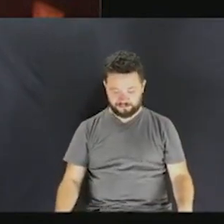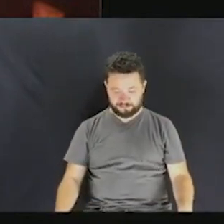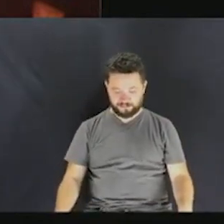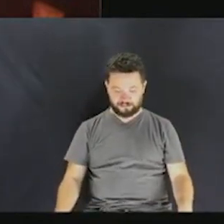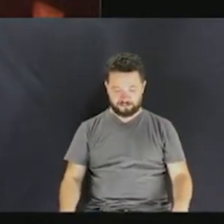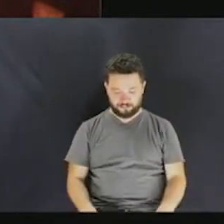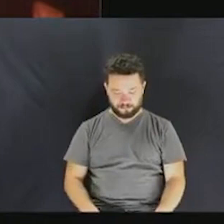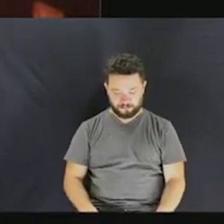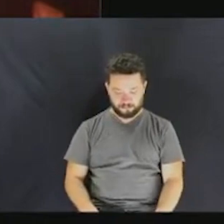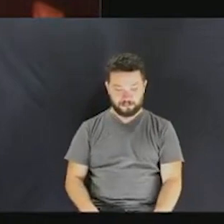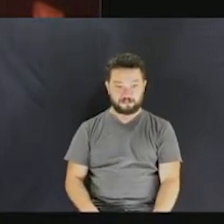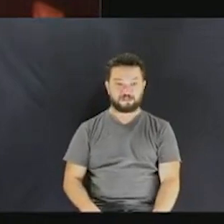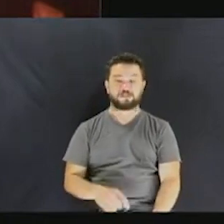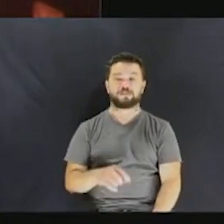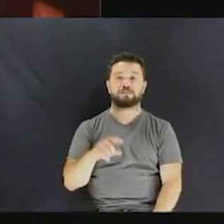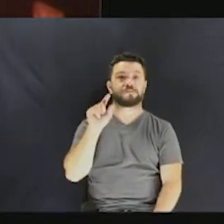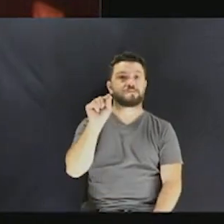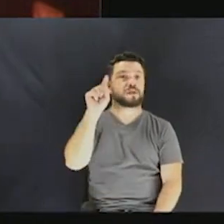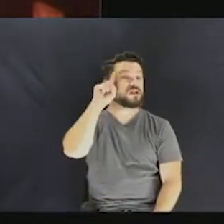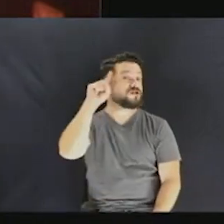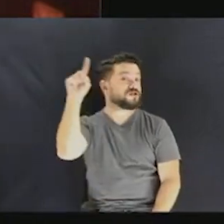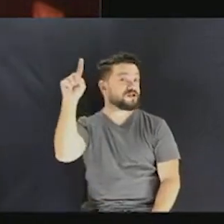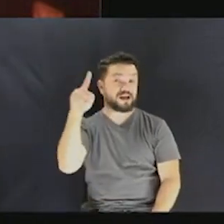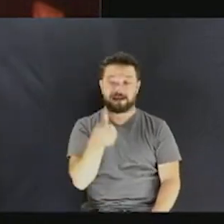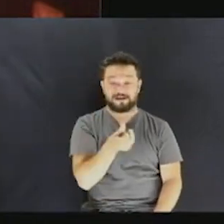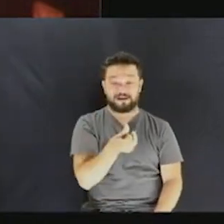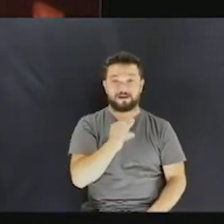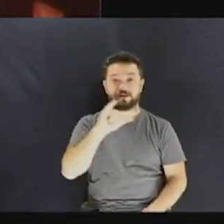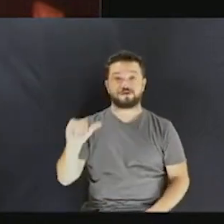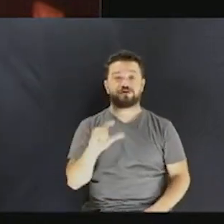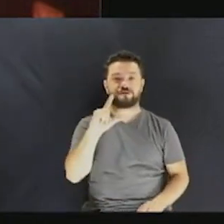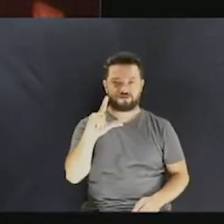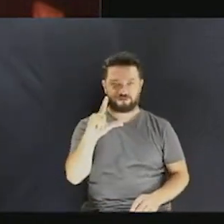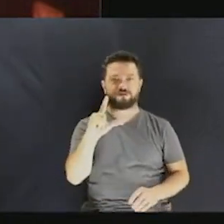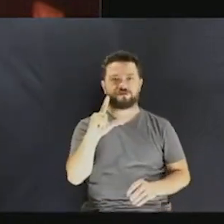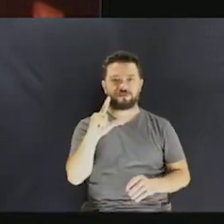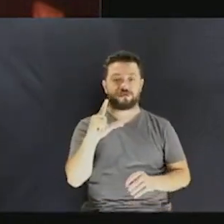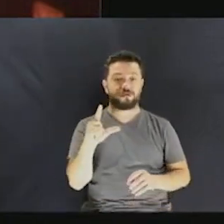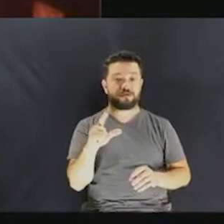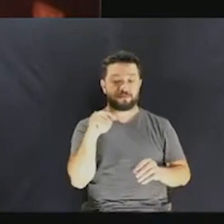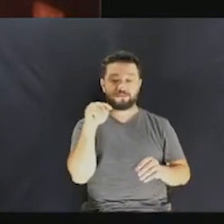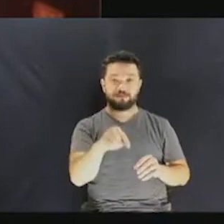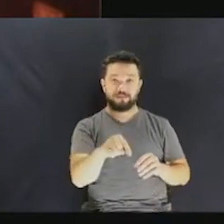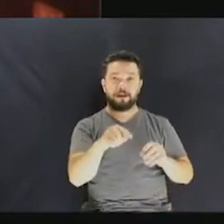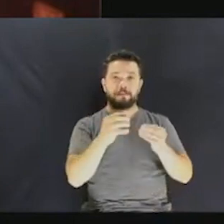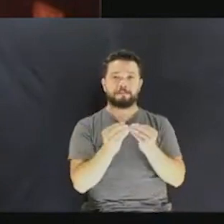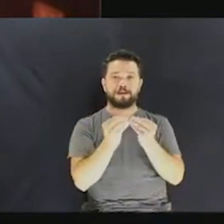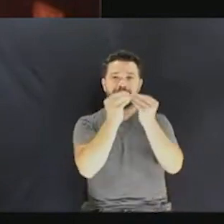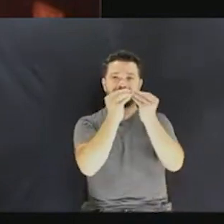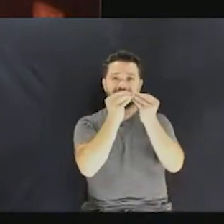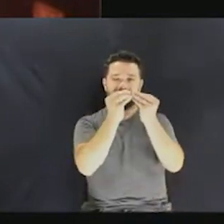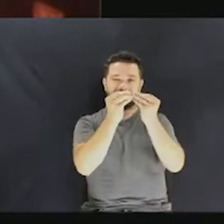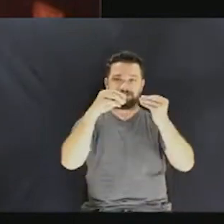histórico na manhã de 6 de julho a Santa Missa presidida por João Paulo I no Centro Cívico reuniu mais de 1 milhão